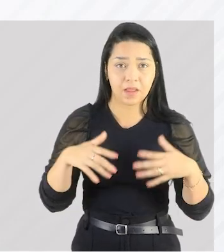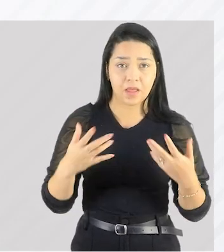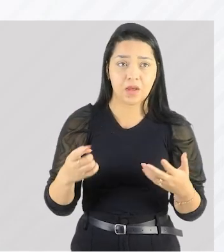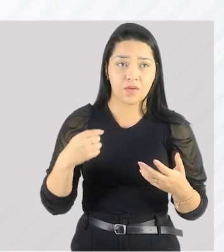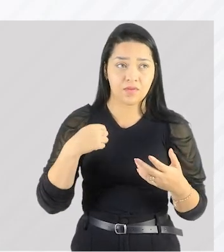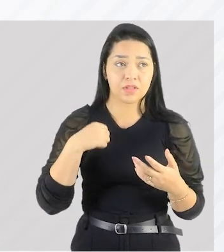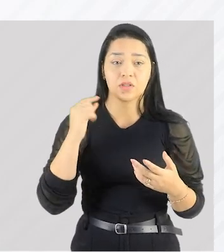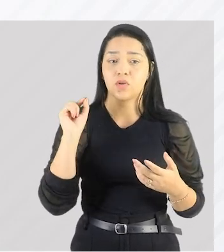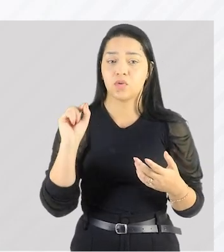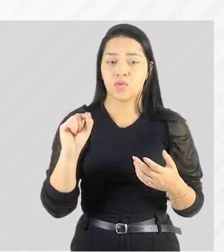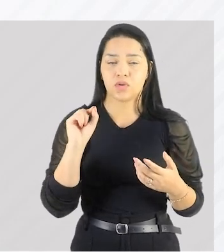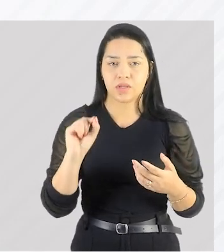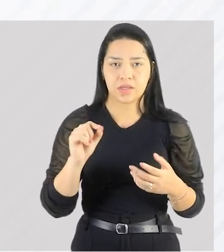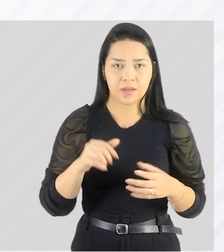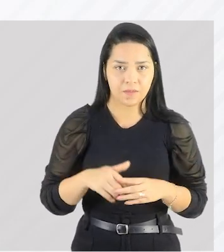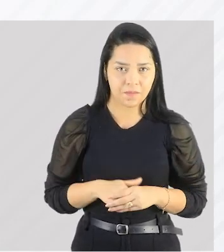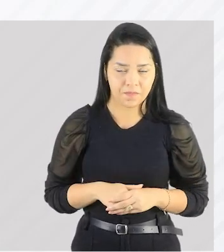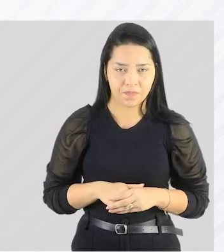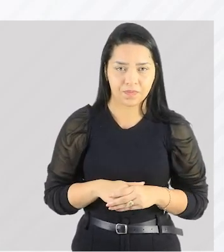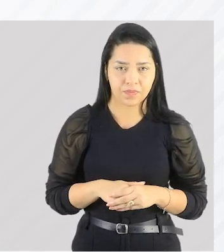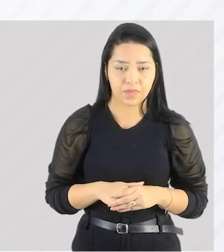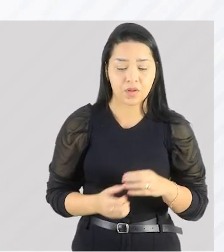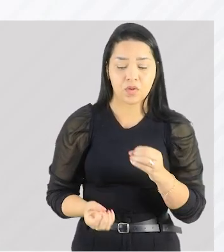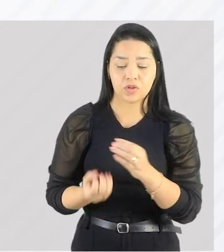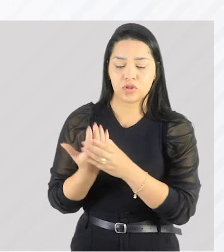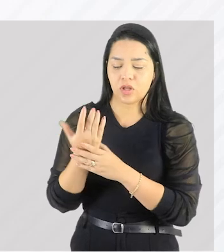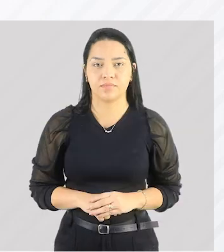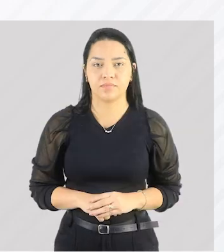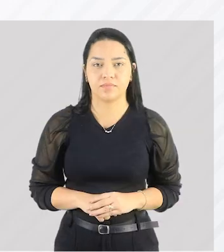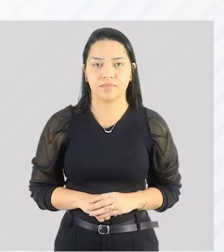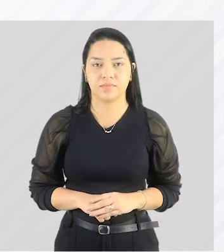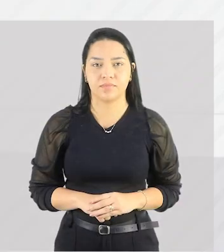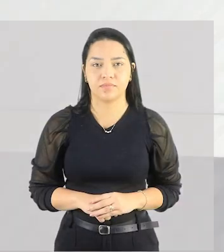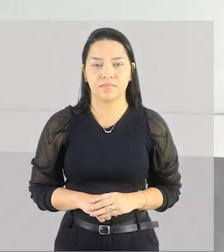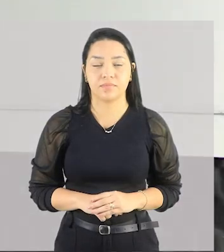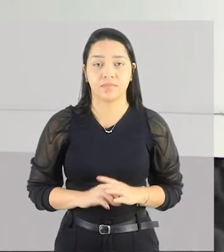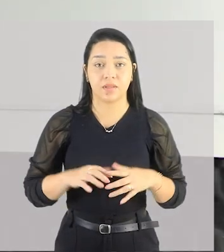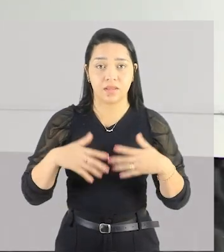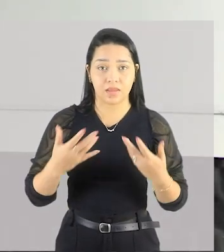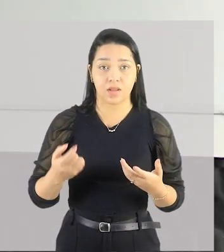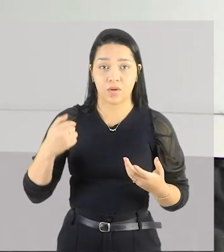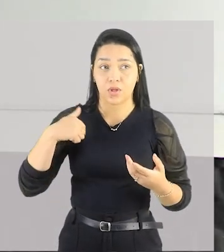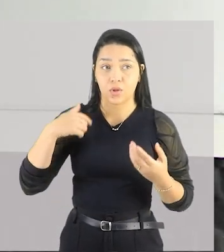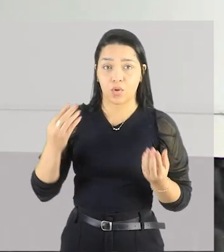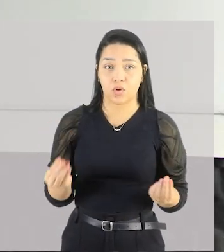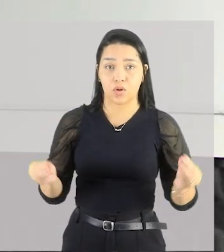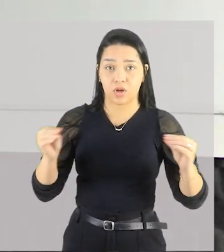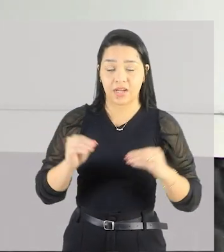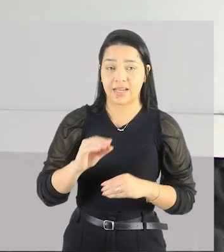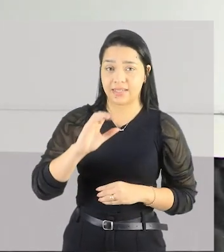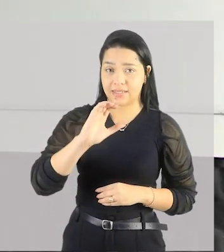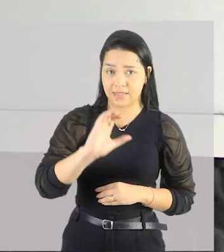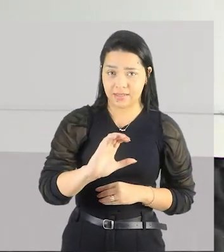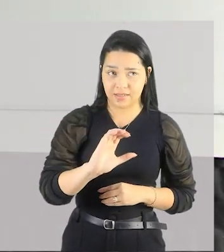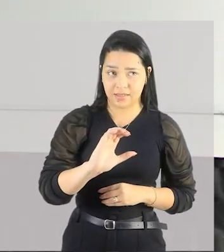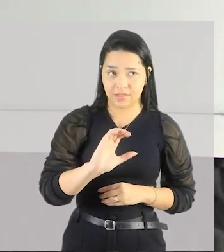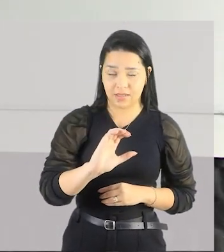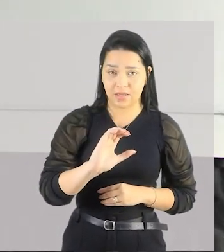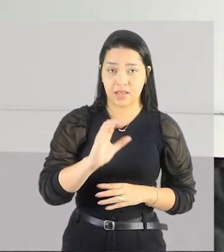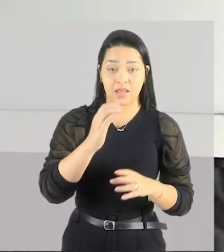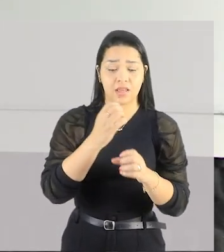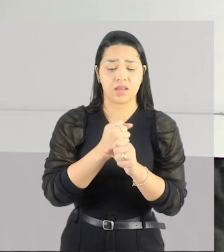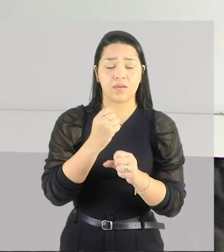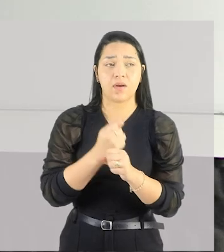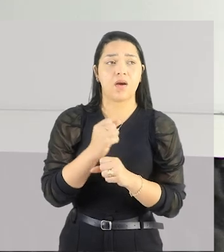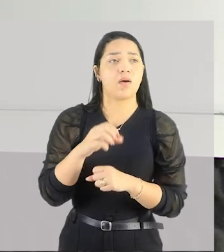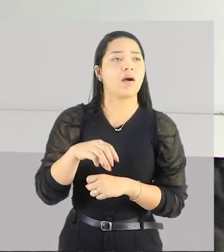igual a 4G1, tá? Então, G2 é igual a 4 vezes G1. Então, pessoal, o que está acontecendo? Ele